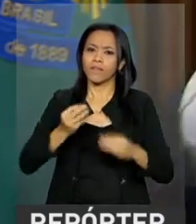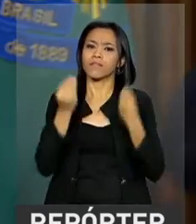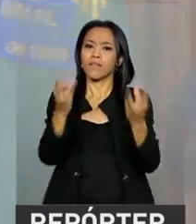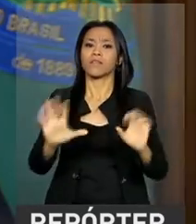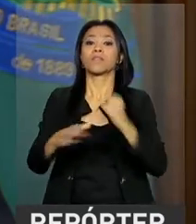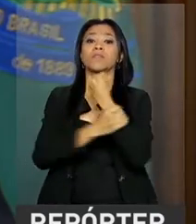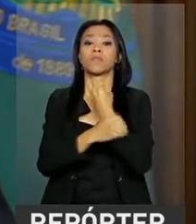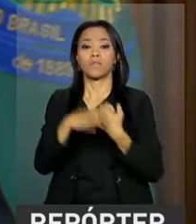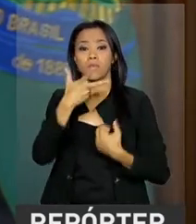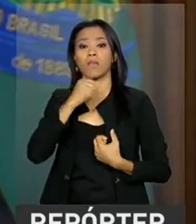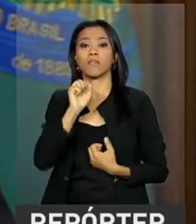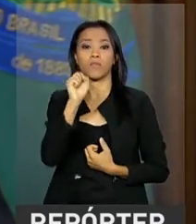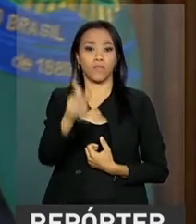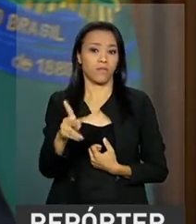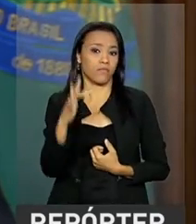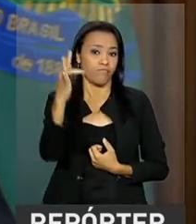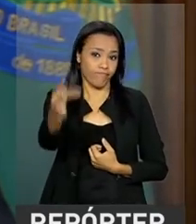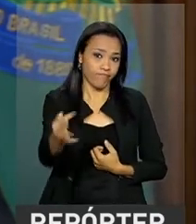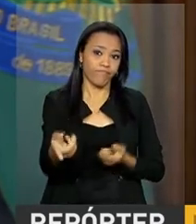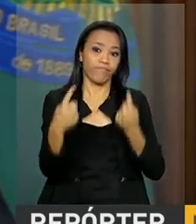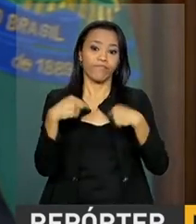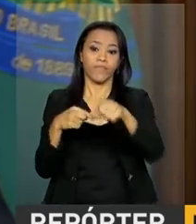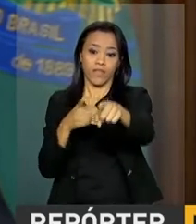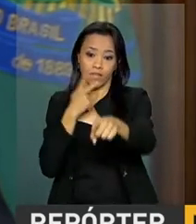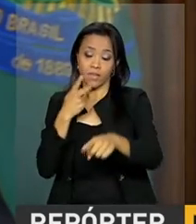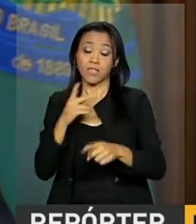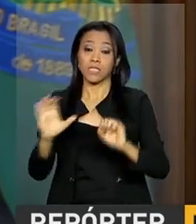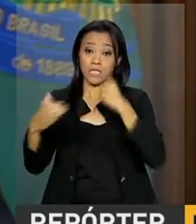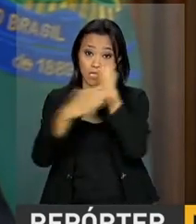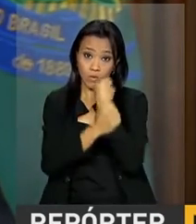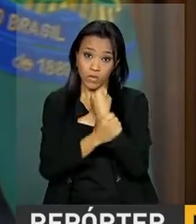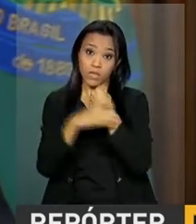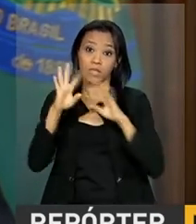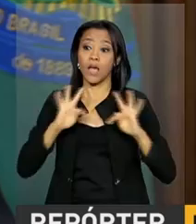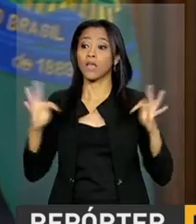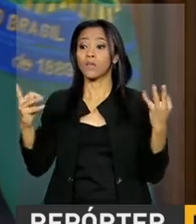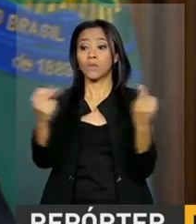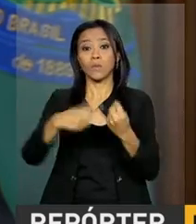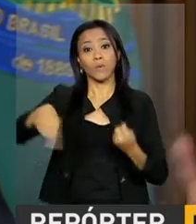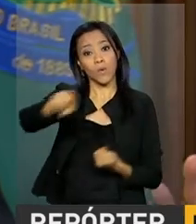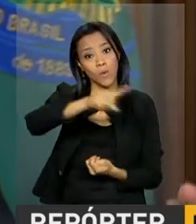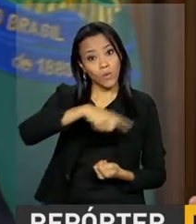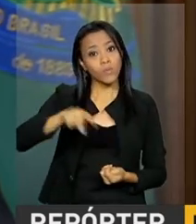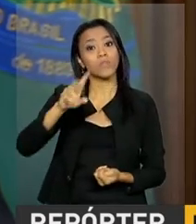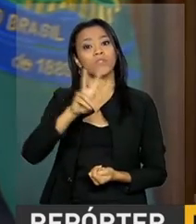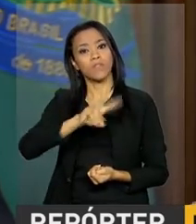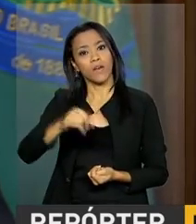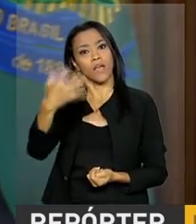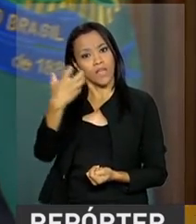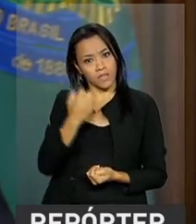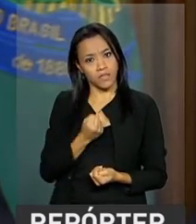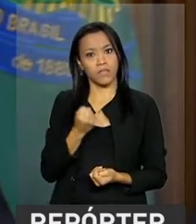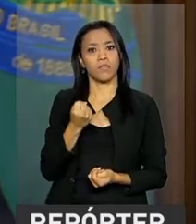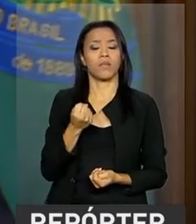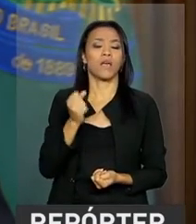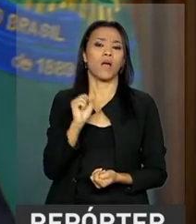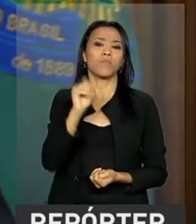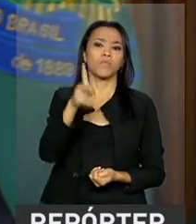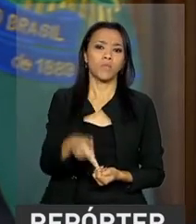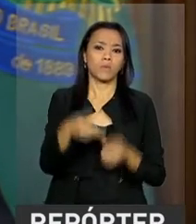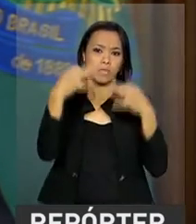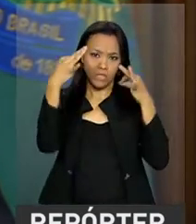trabalhador a todos os brasileiros a doria